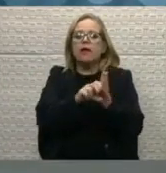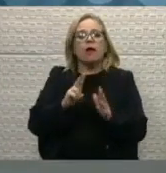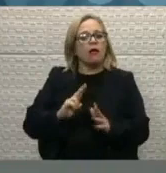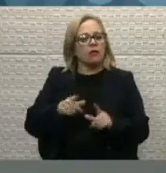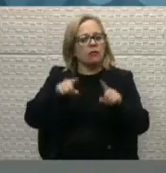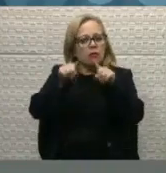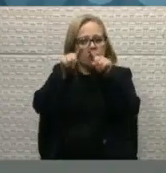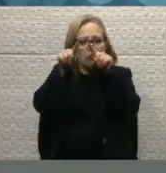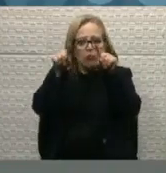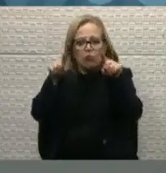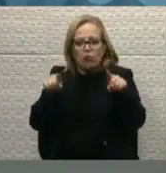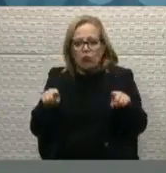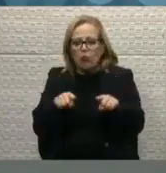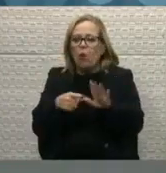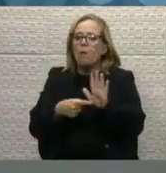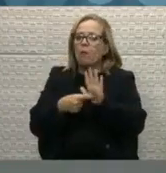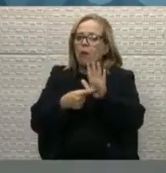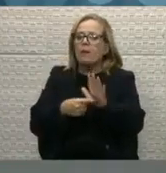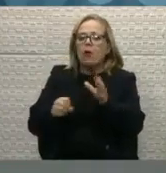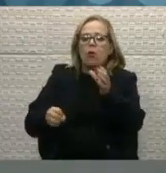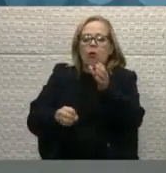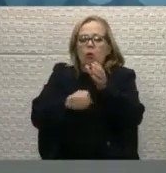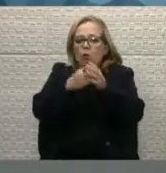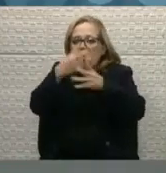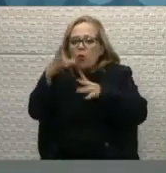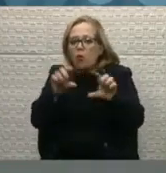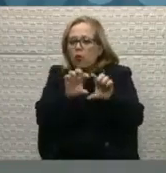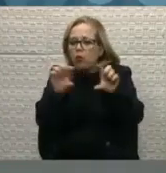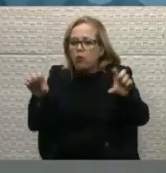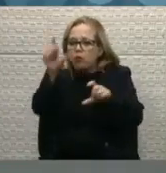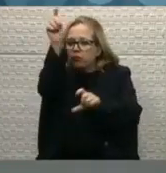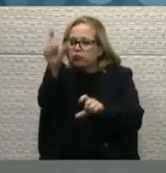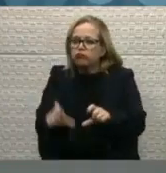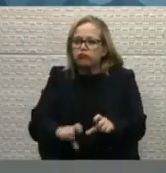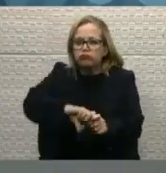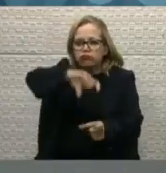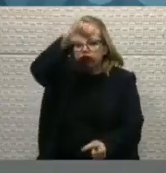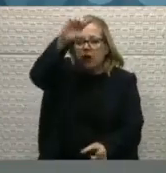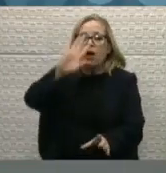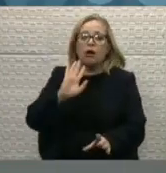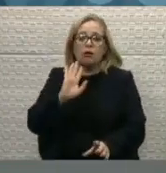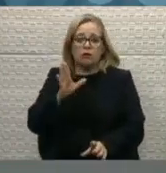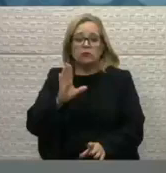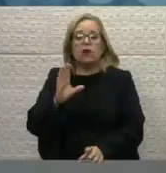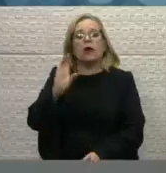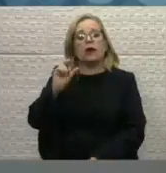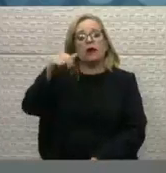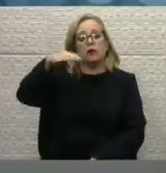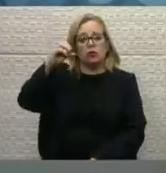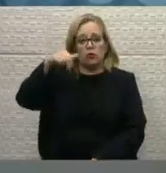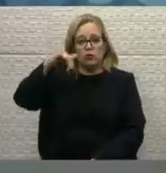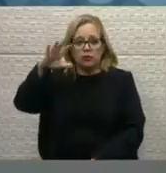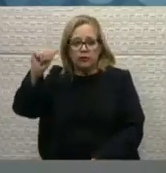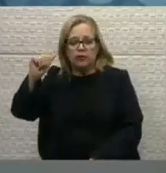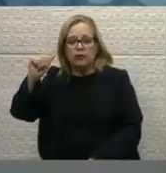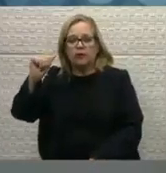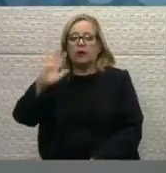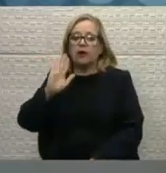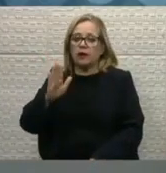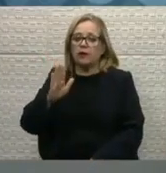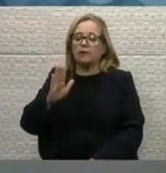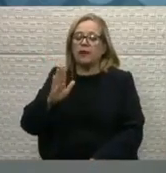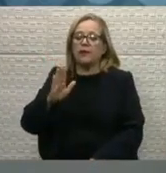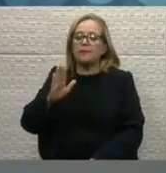quadrada, sempre apresenta a mesma quantidade de linhas e de colunas. A matriz canônica é a matriz